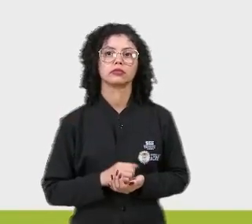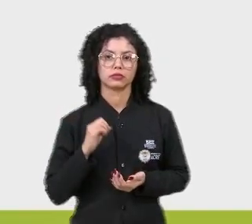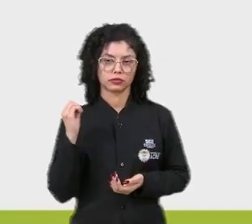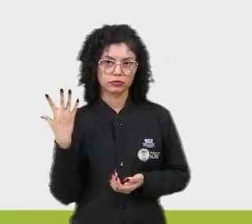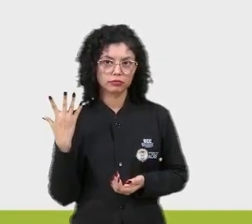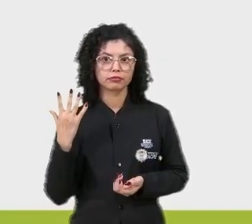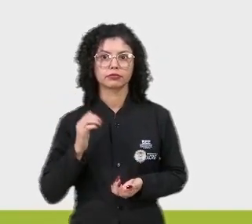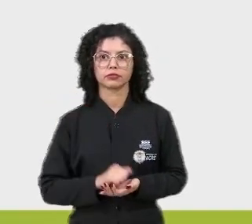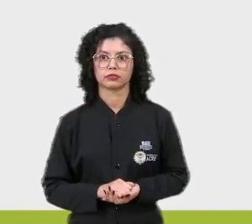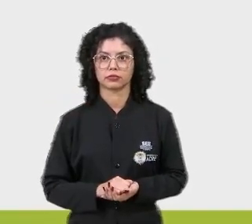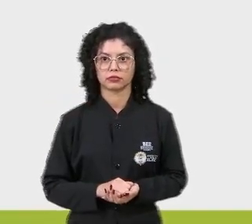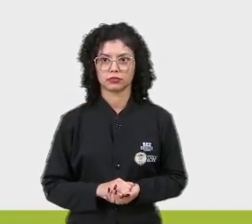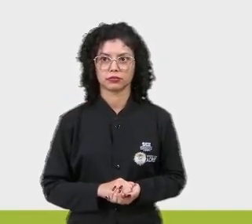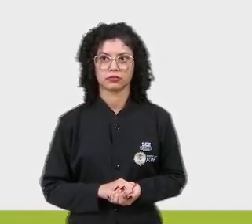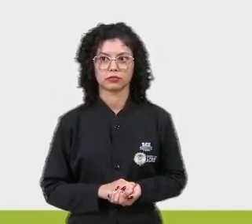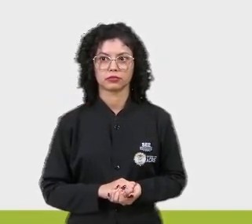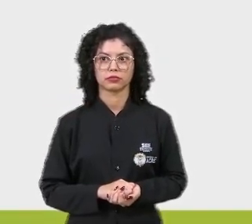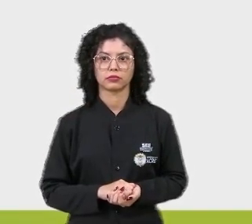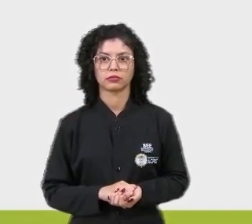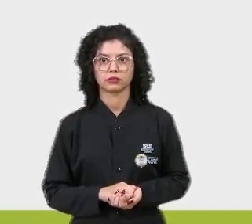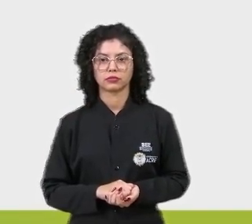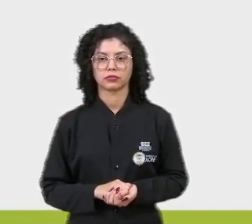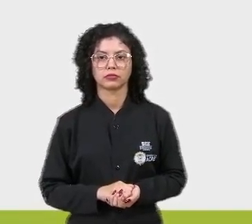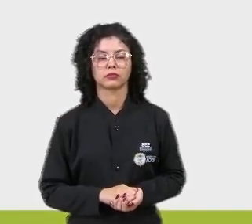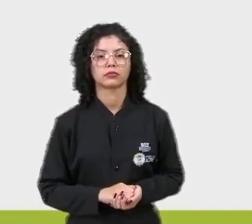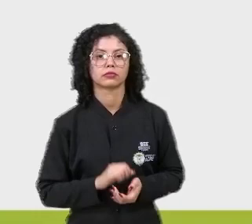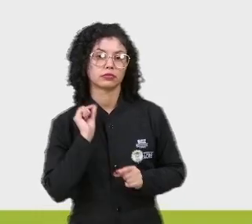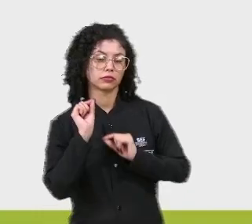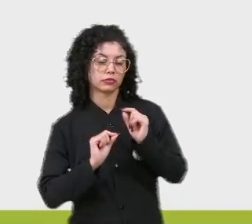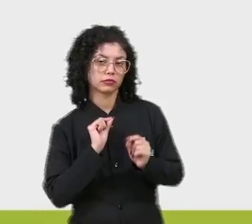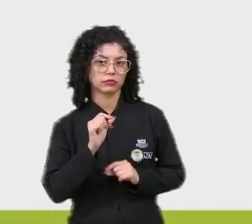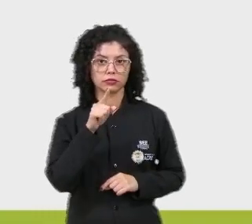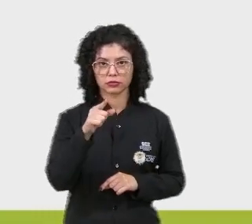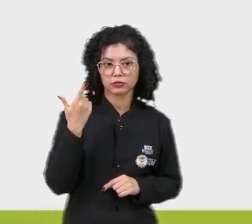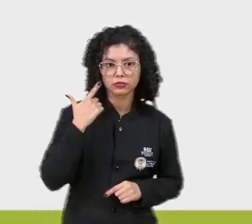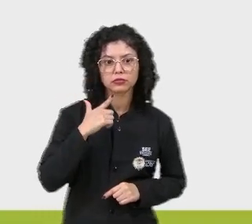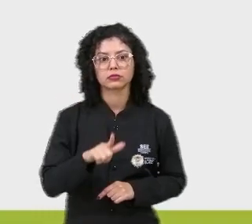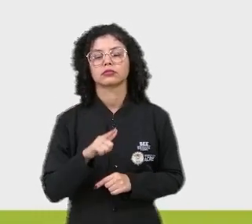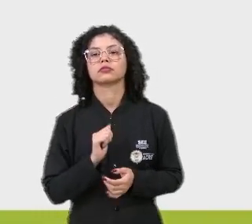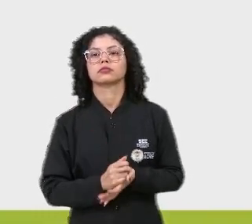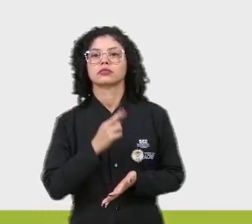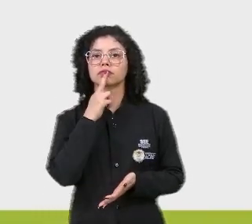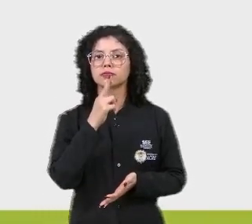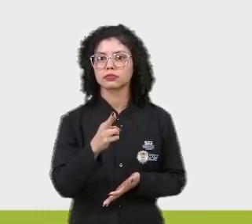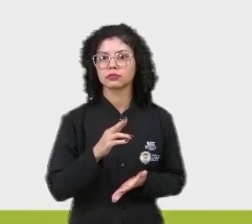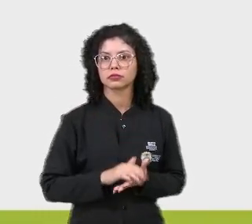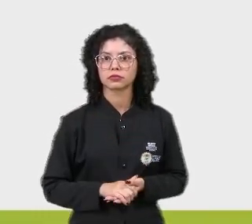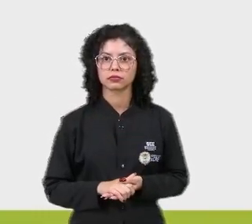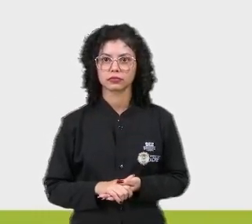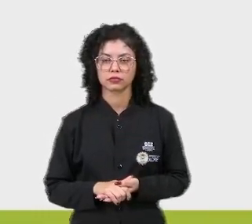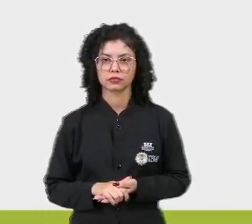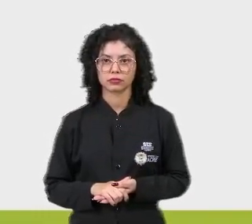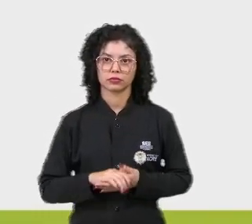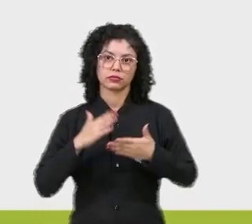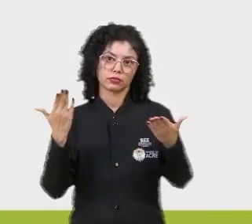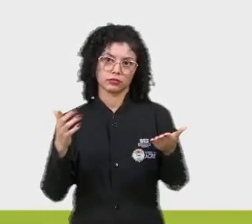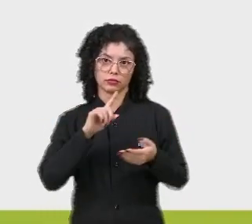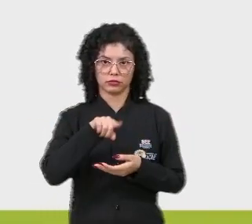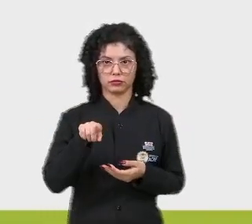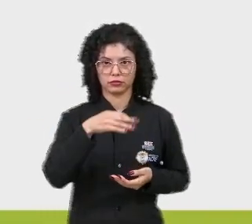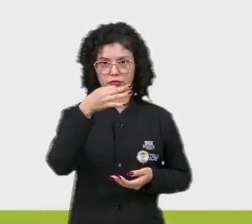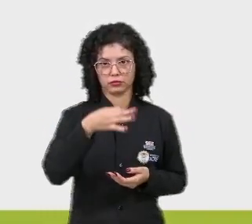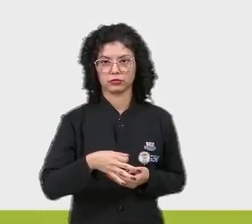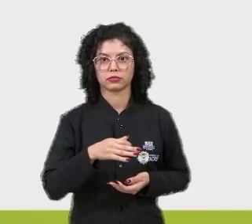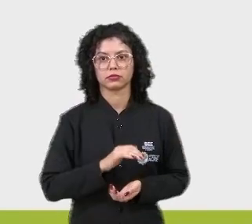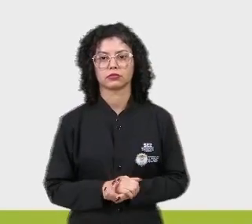né gente essa é uma questão aí em que você conseguiria responder achar obviamente alternativa